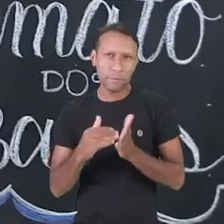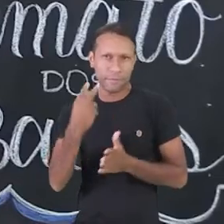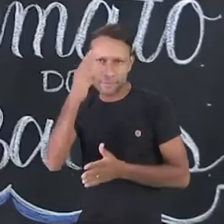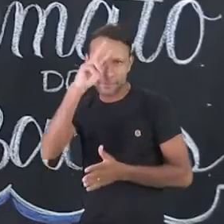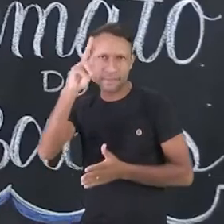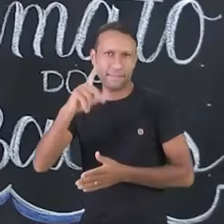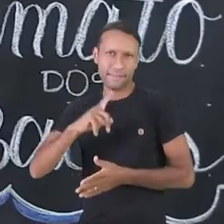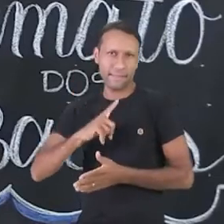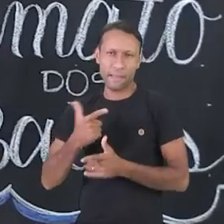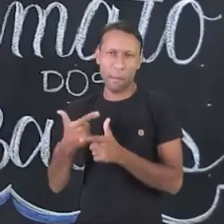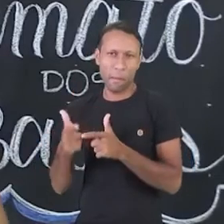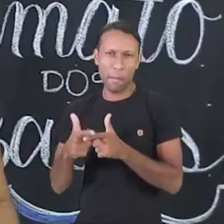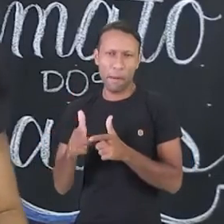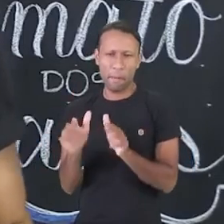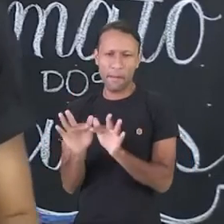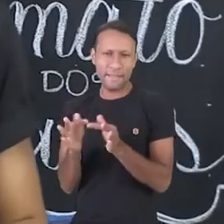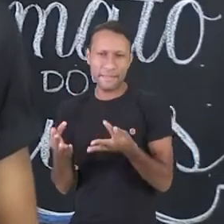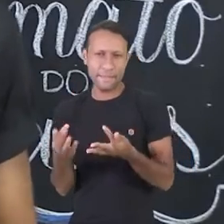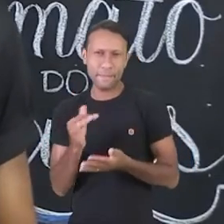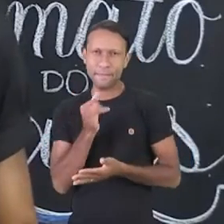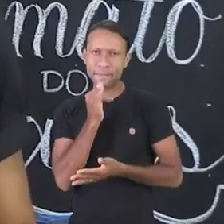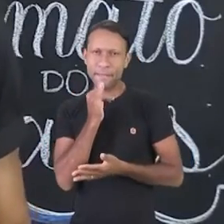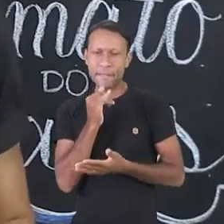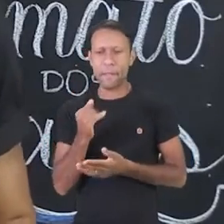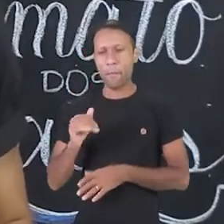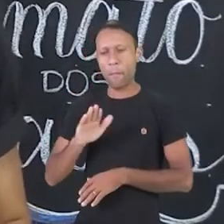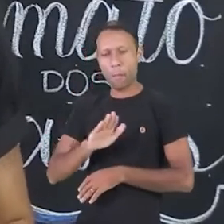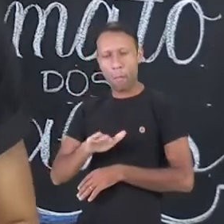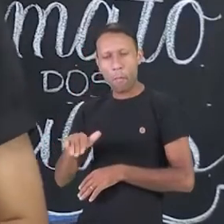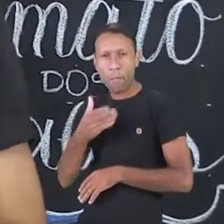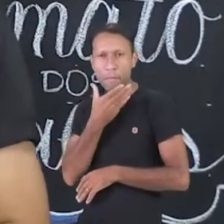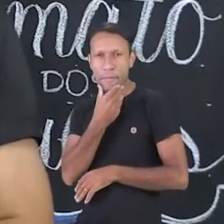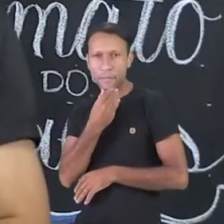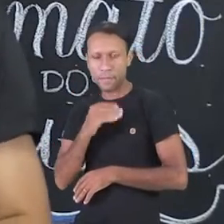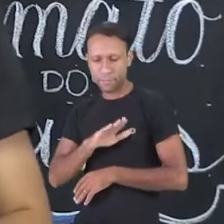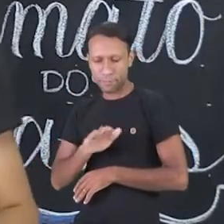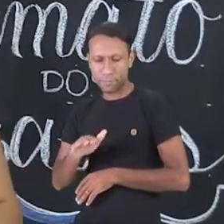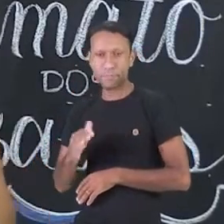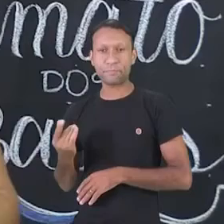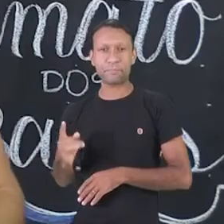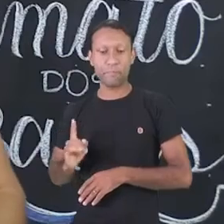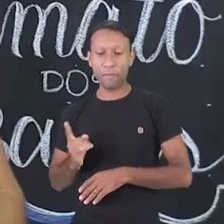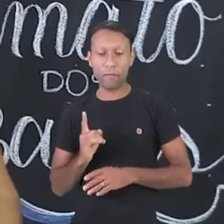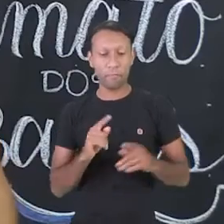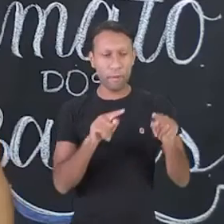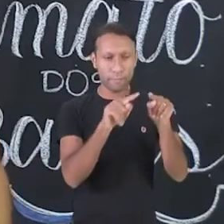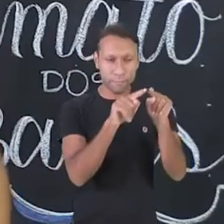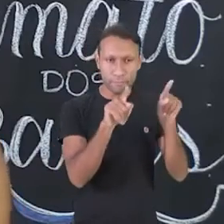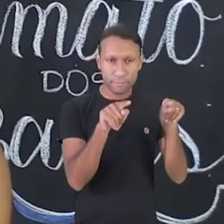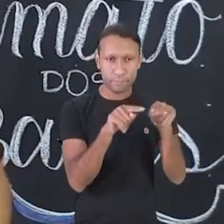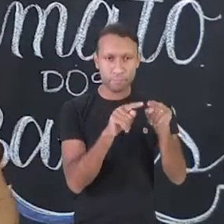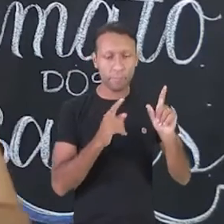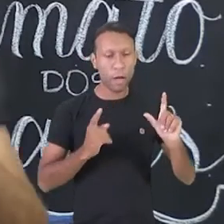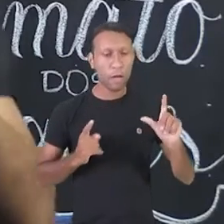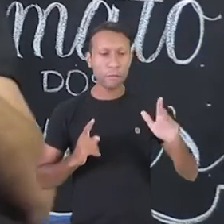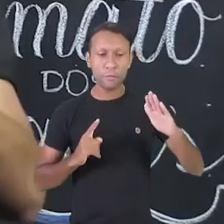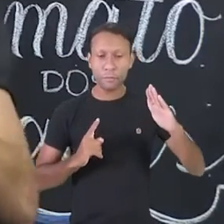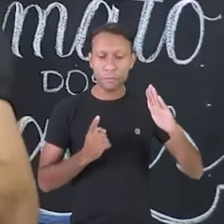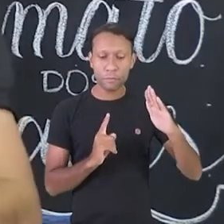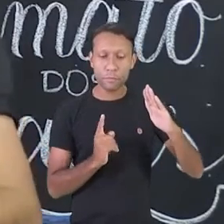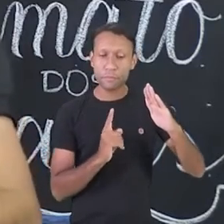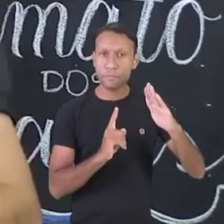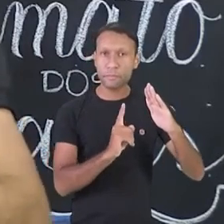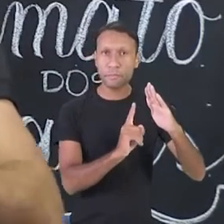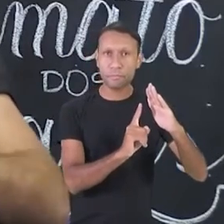para resolver. Pode ser uma tirinha simples, de um garoto que está indo no primeiro dia na escola, e a gente vê no primeiro quadrinho a imagem dele